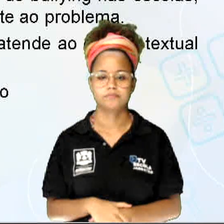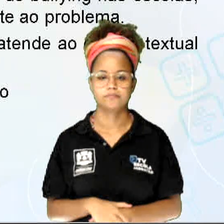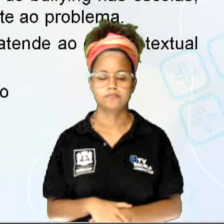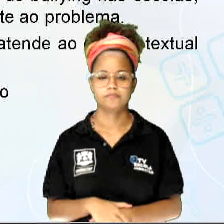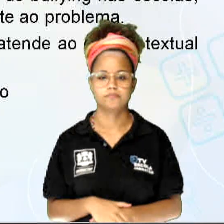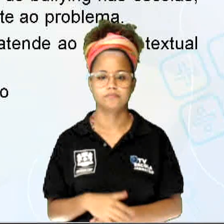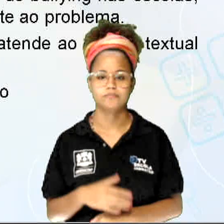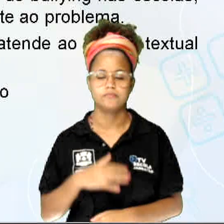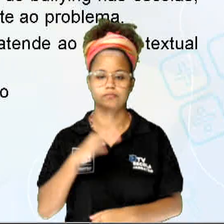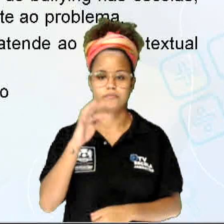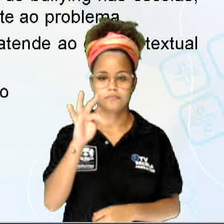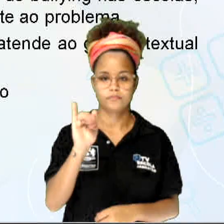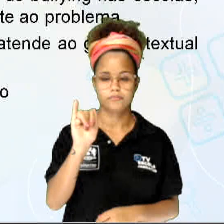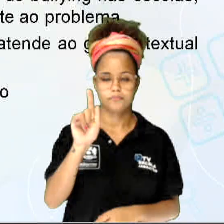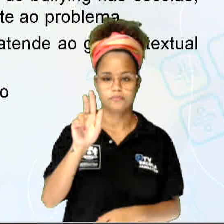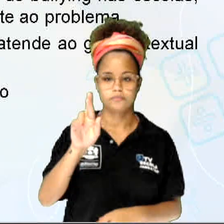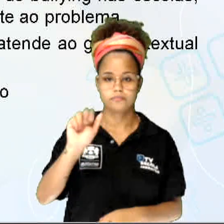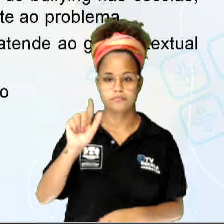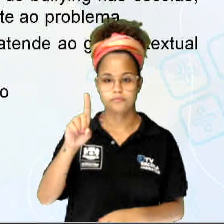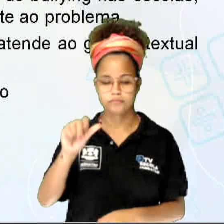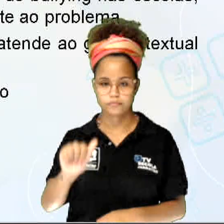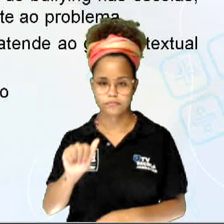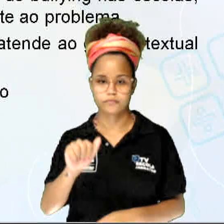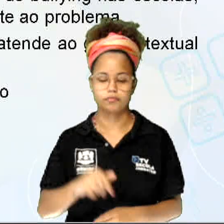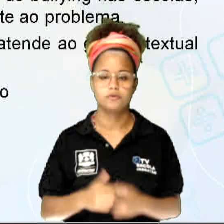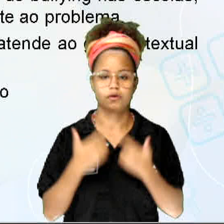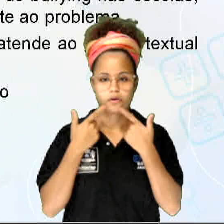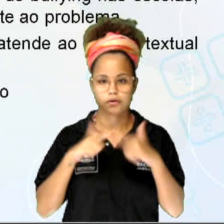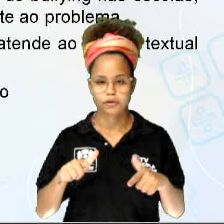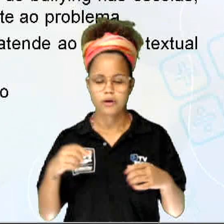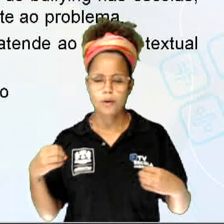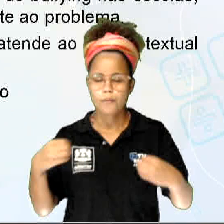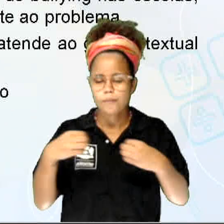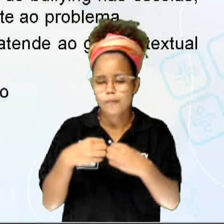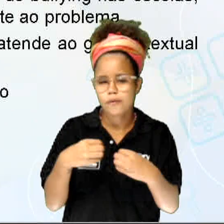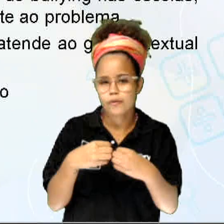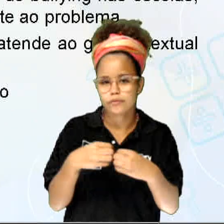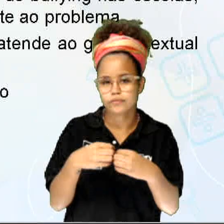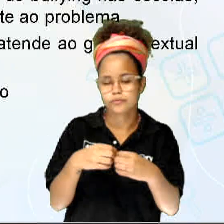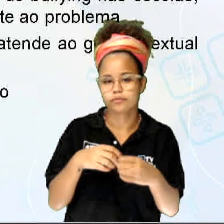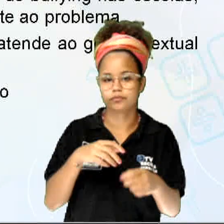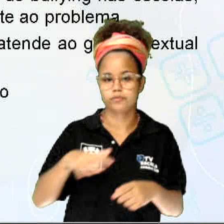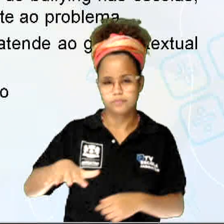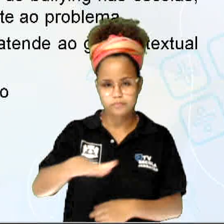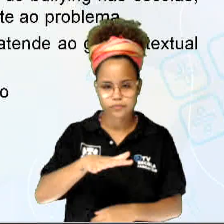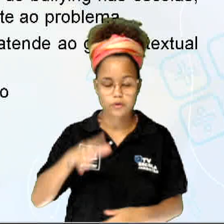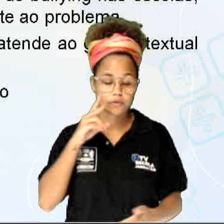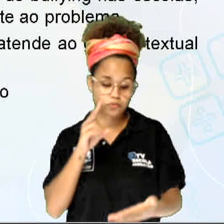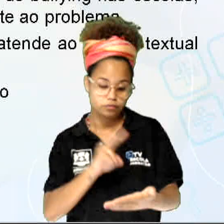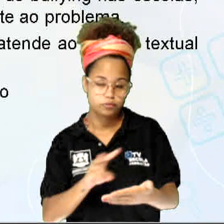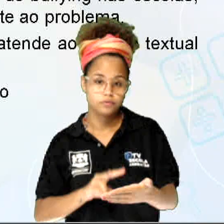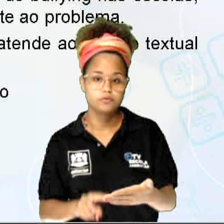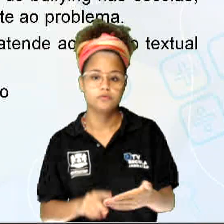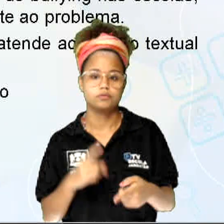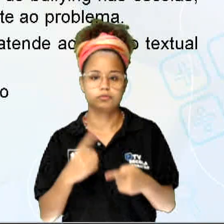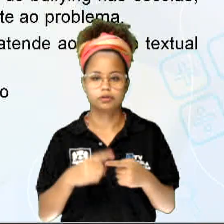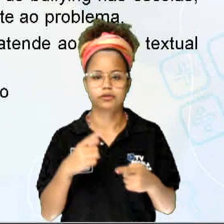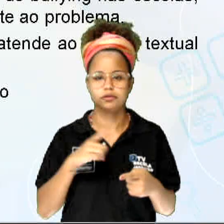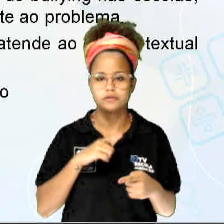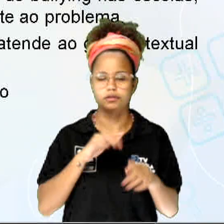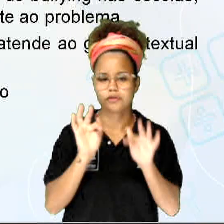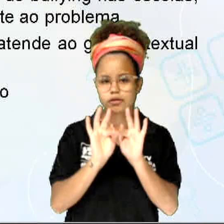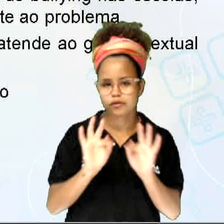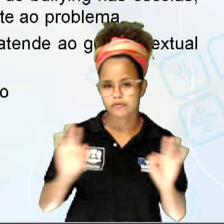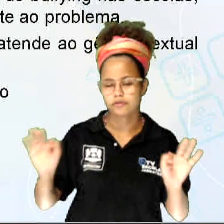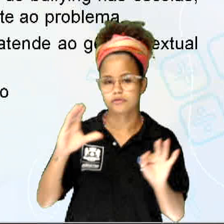Figurada seria a linguagem, né? Linguagem figurada, que se aproxima do público leitor através de várias expressões coloquiais e de marcas